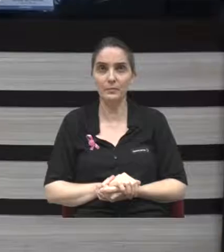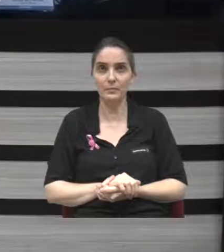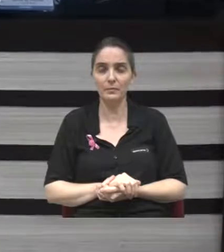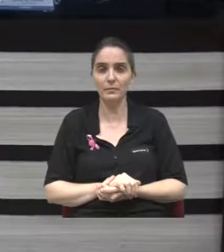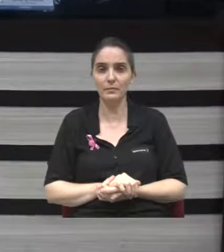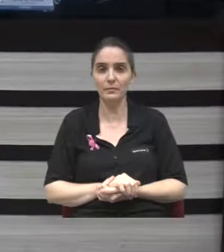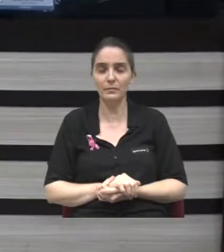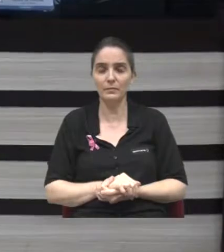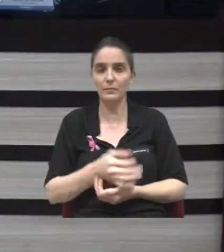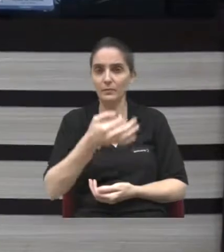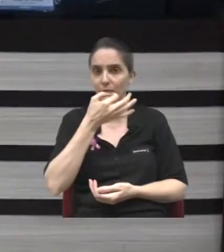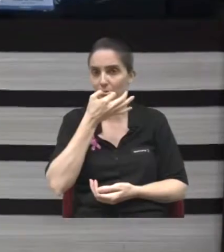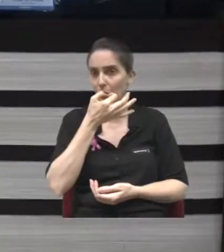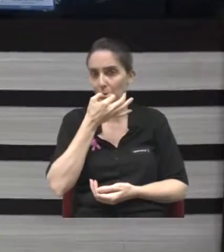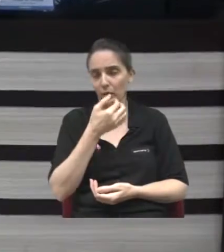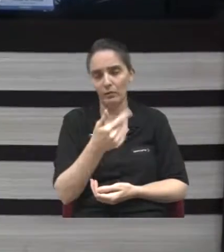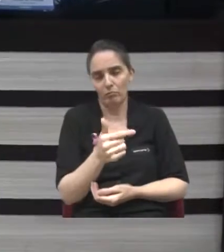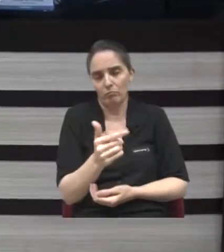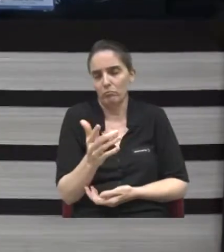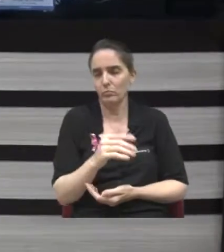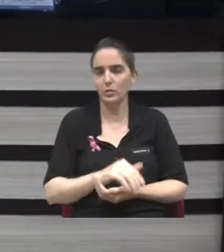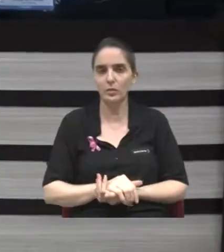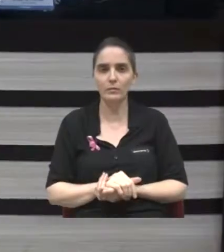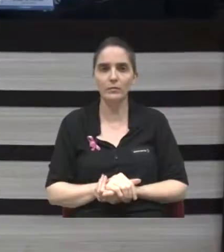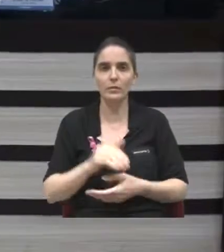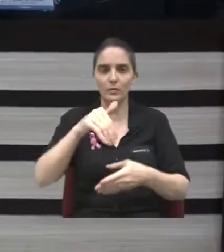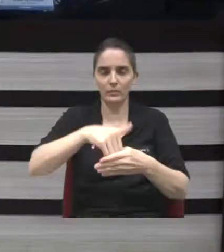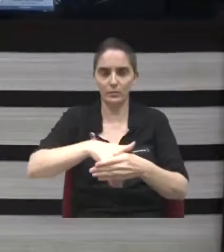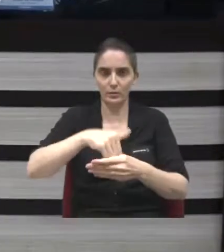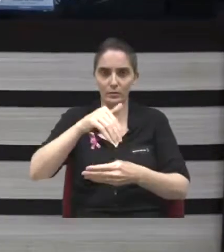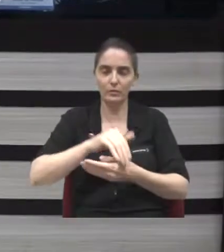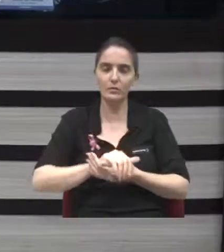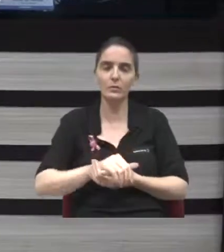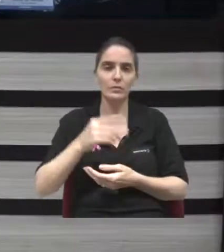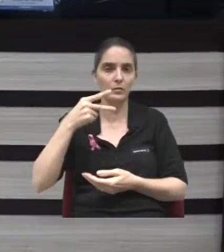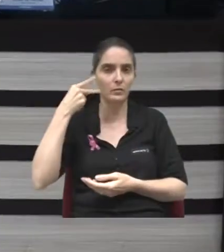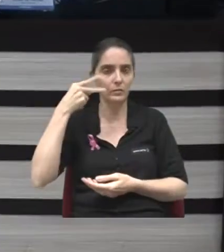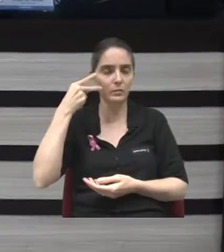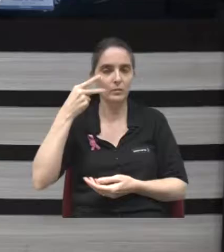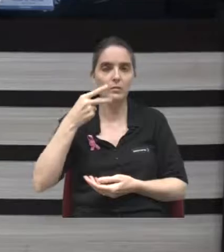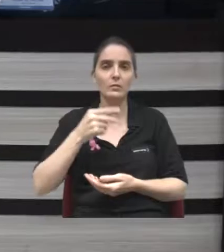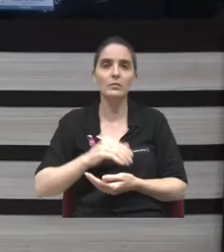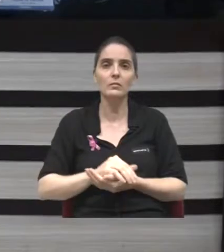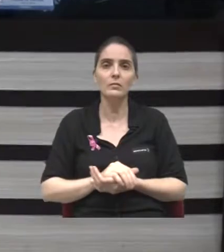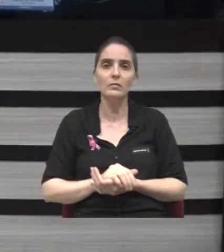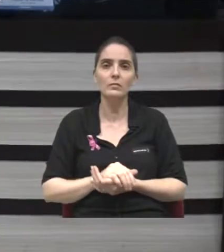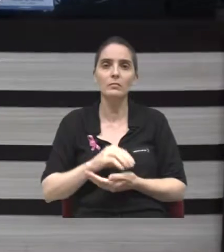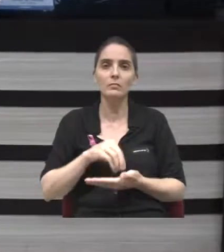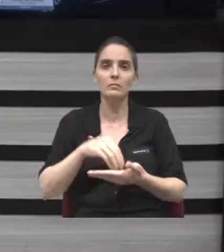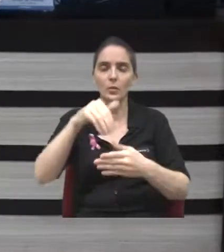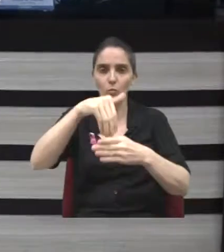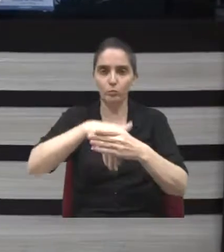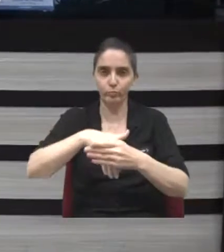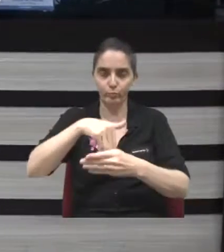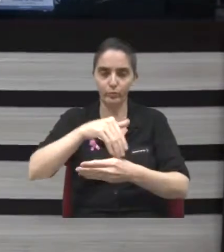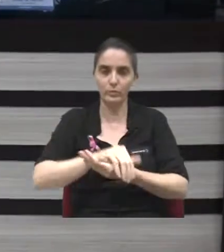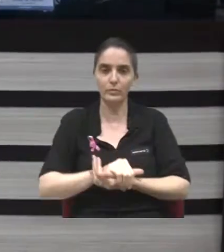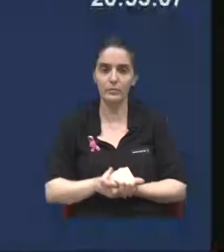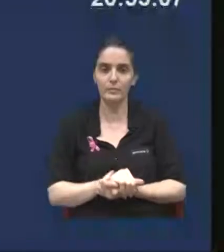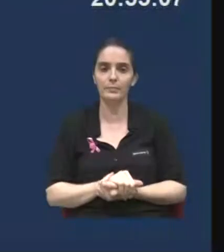Não havendo mais nenhum vereador queira discutir, vai à votação. Senhores vereadores, registrem o voto.